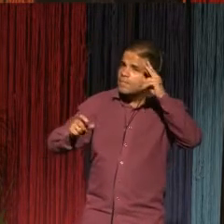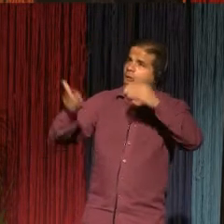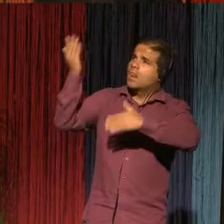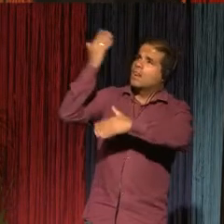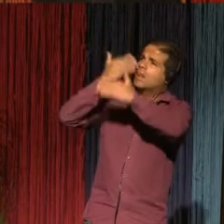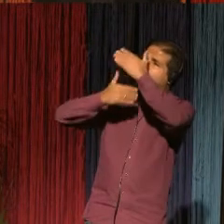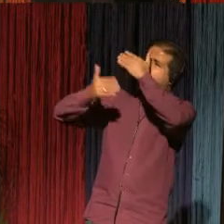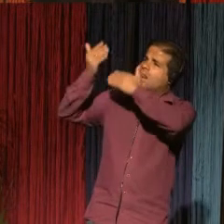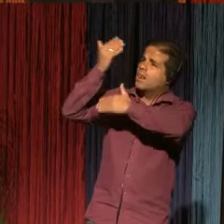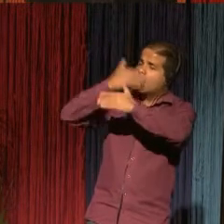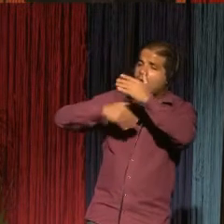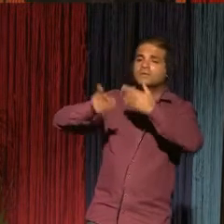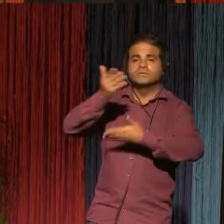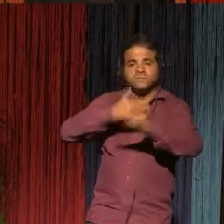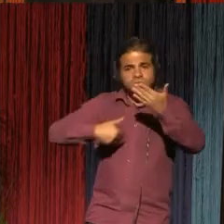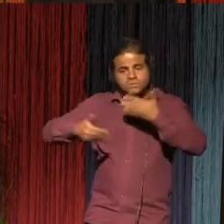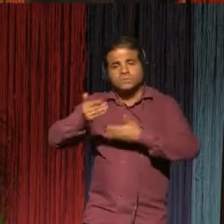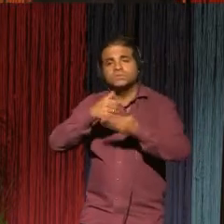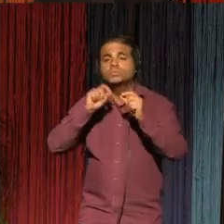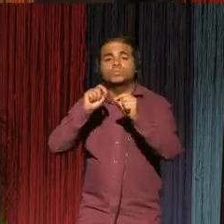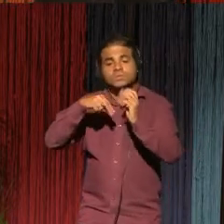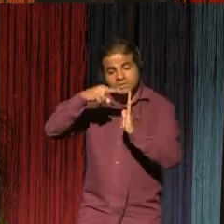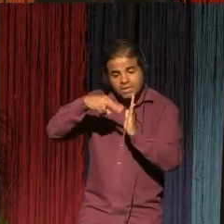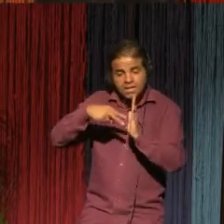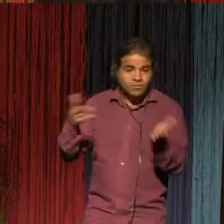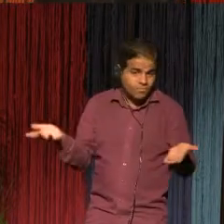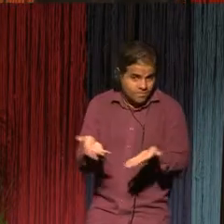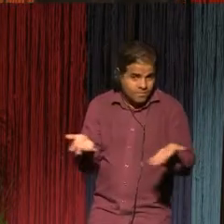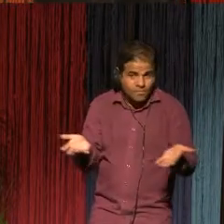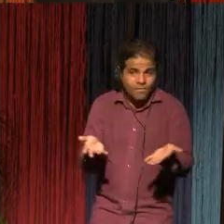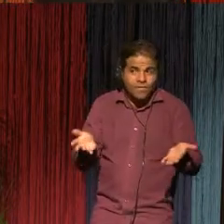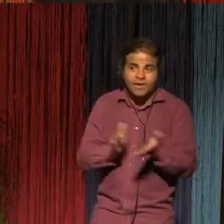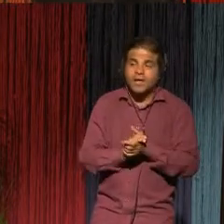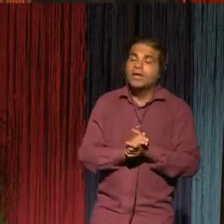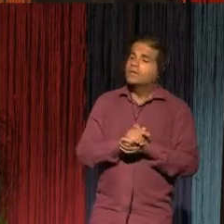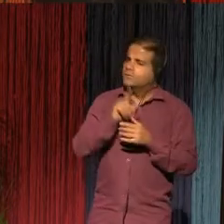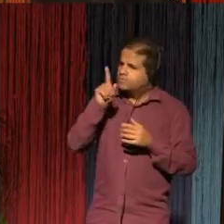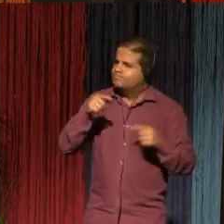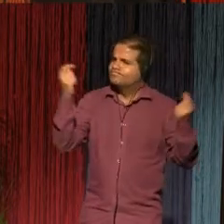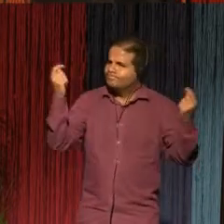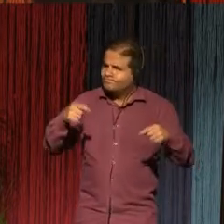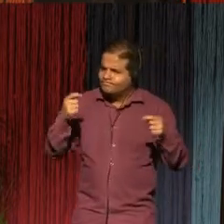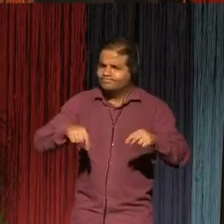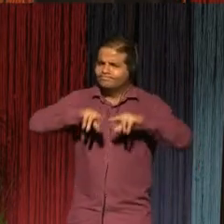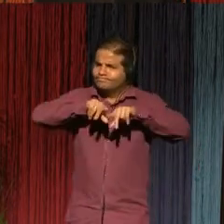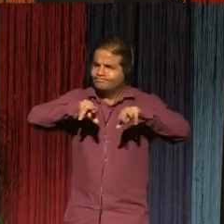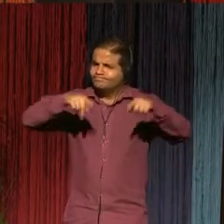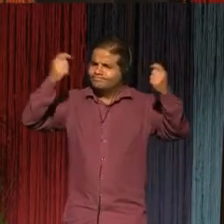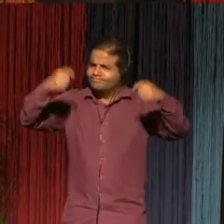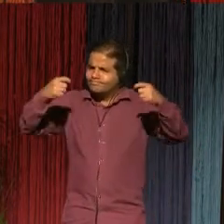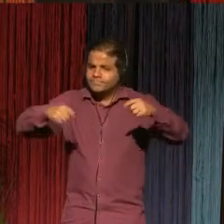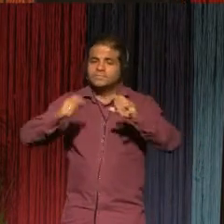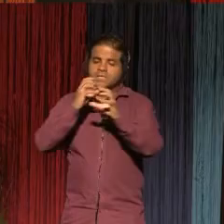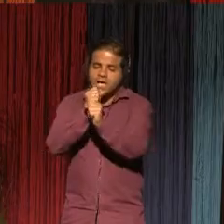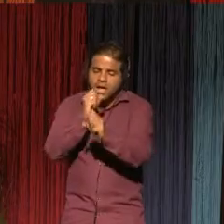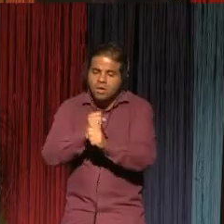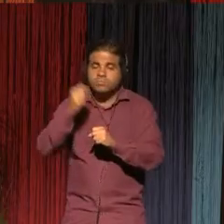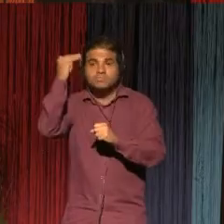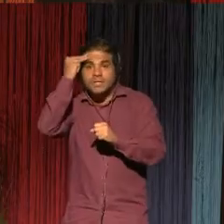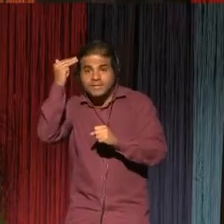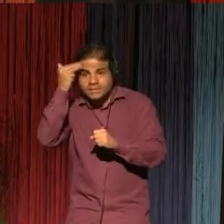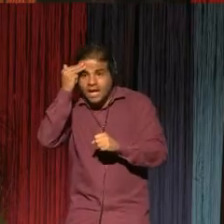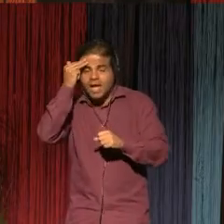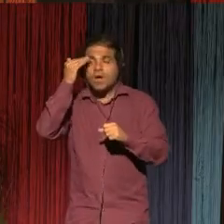leu antes e correlacionar aquilo com o que você está lendo agora. Isso é preciso para várias outras coisas, como cálculos